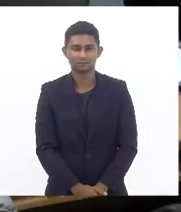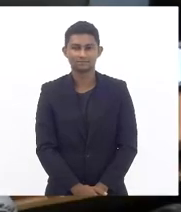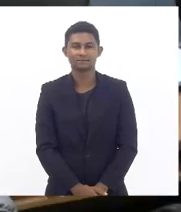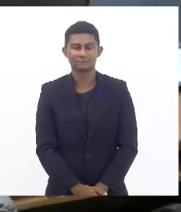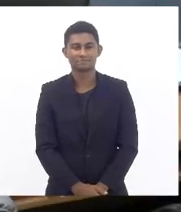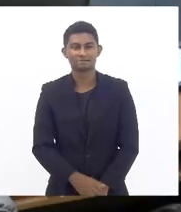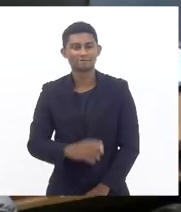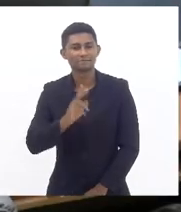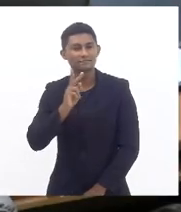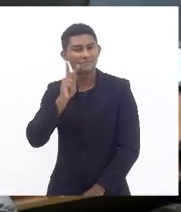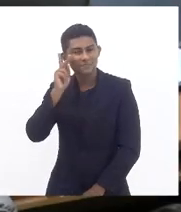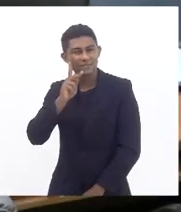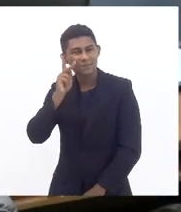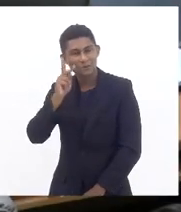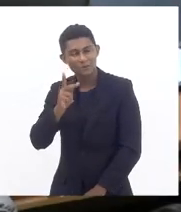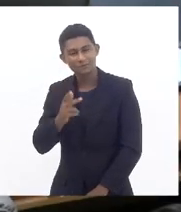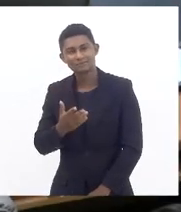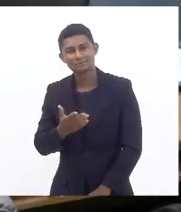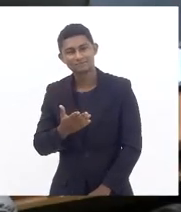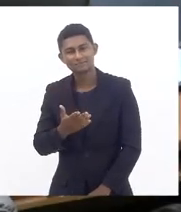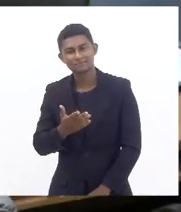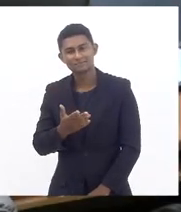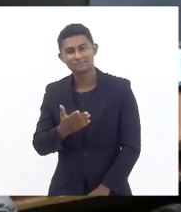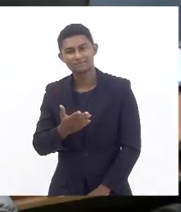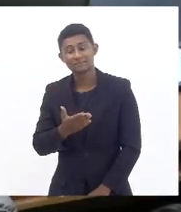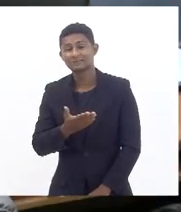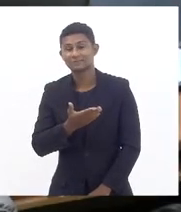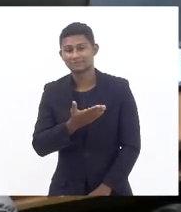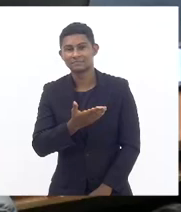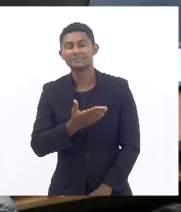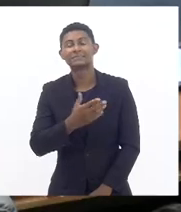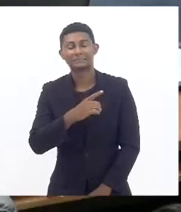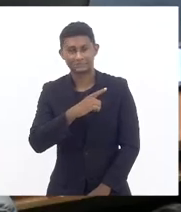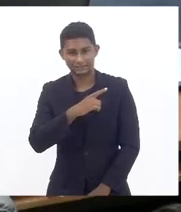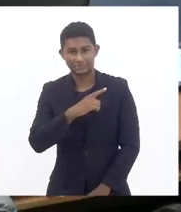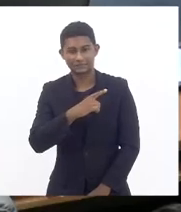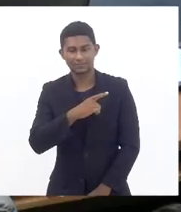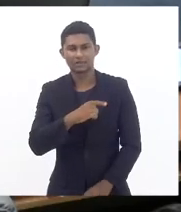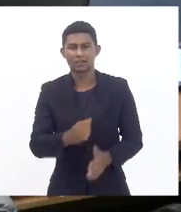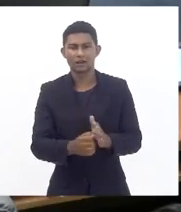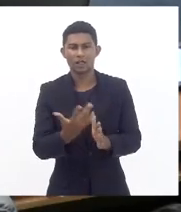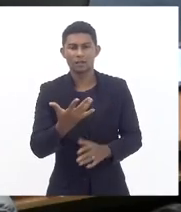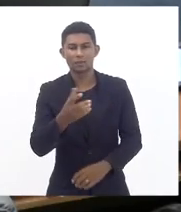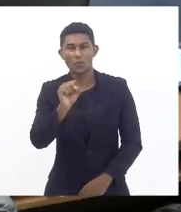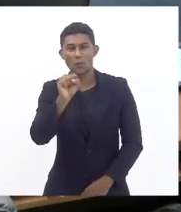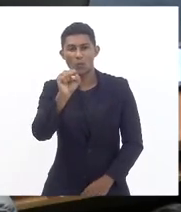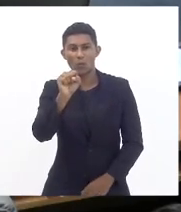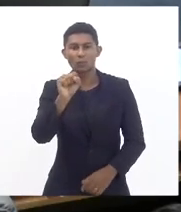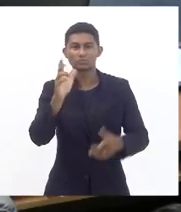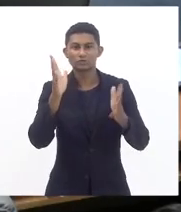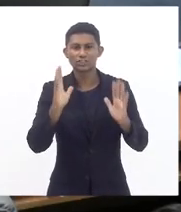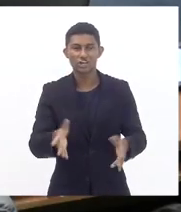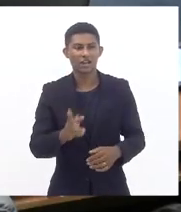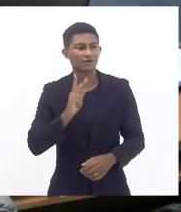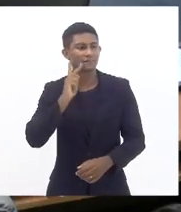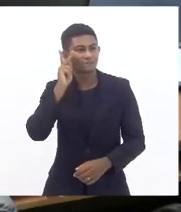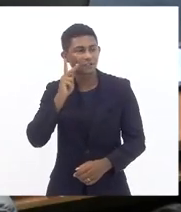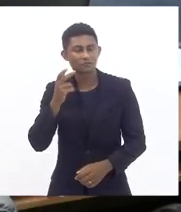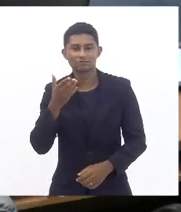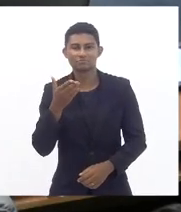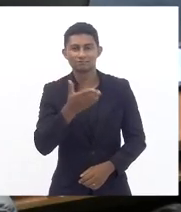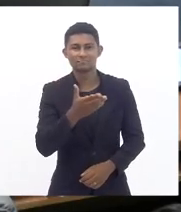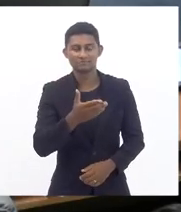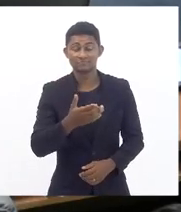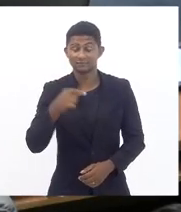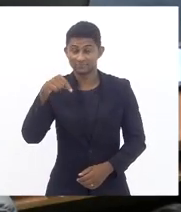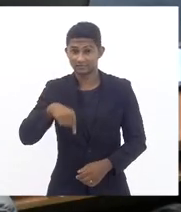Vereador, antes de começar, vereador Luiz Paulo, vereador tem 8 mandatos lá de vereador. Então, a gente, como uma